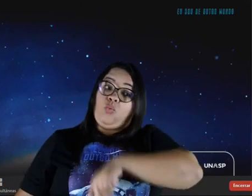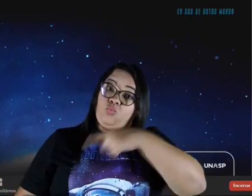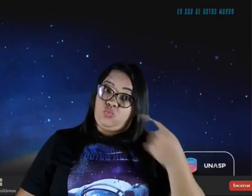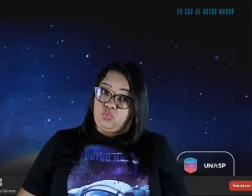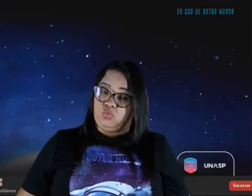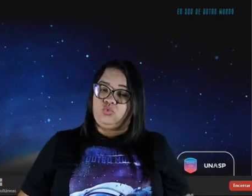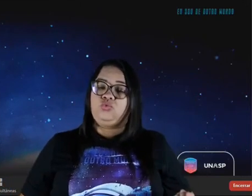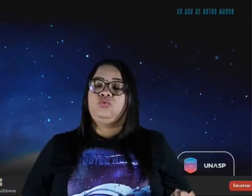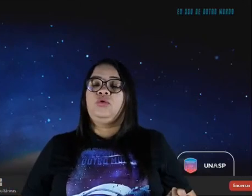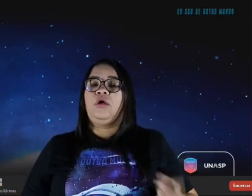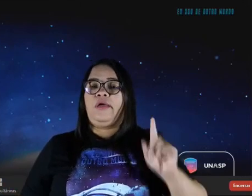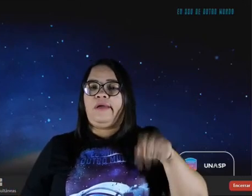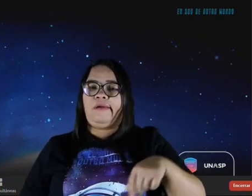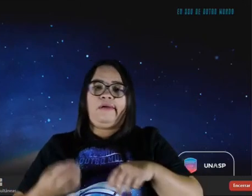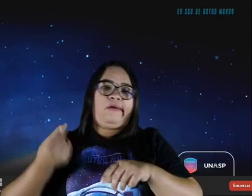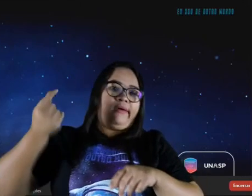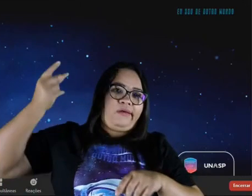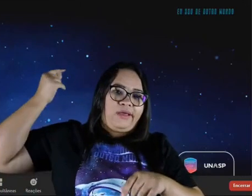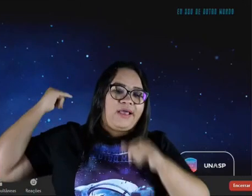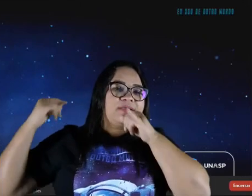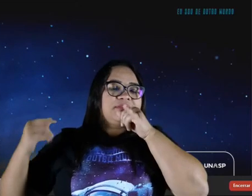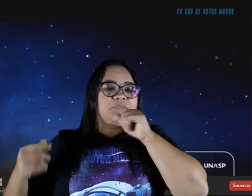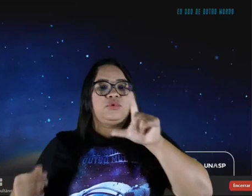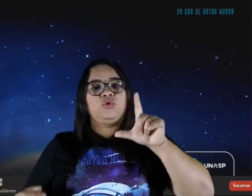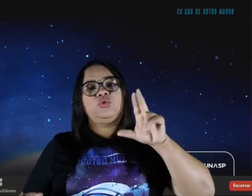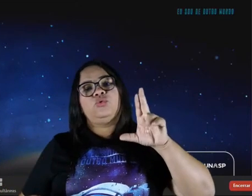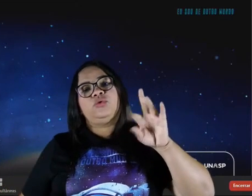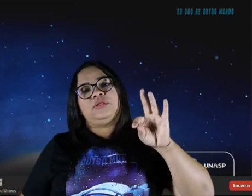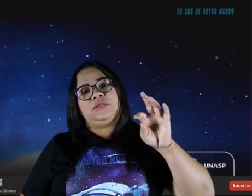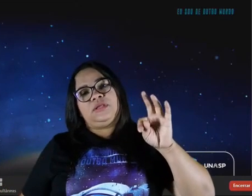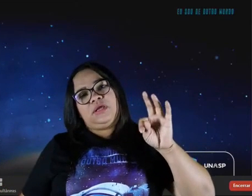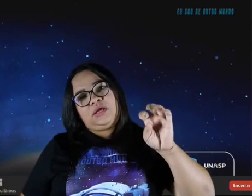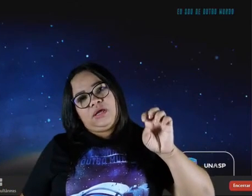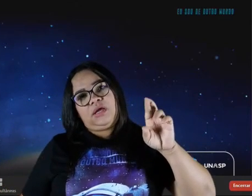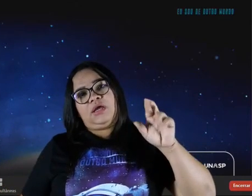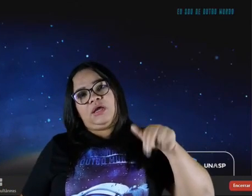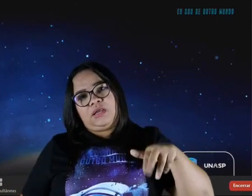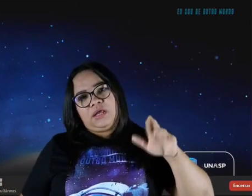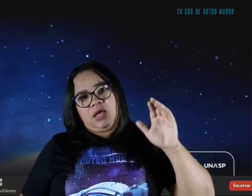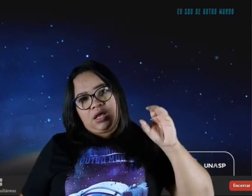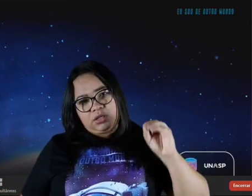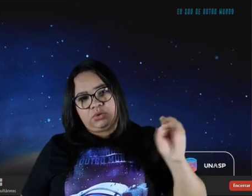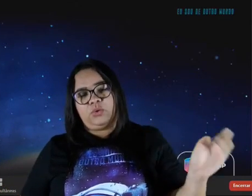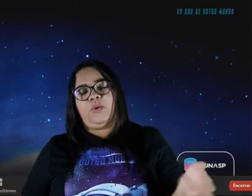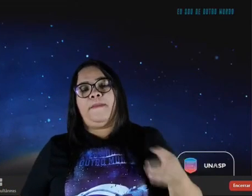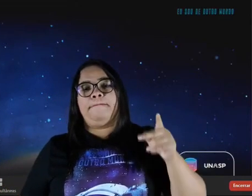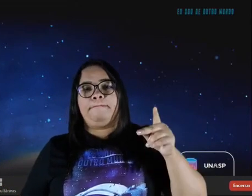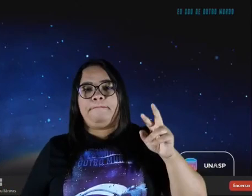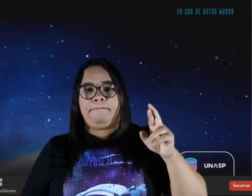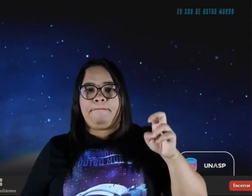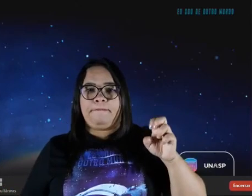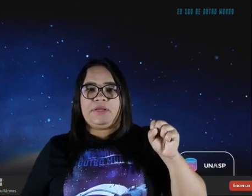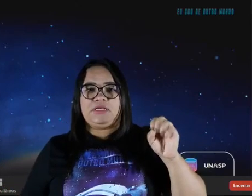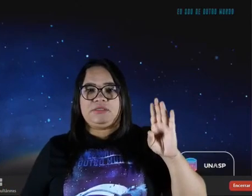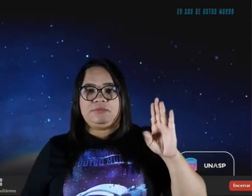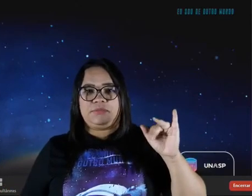antigas, luterano, presbiteriano, metodista, esses ficaram em 15,5.